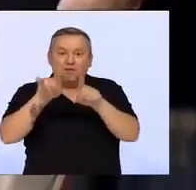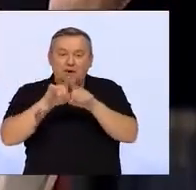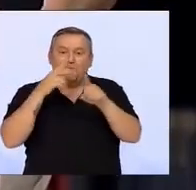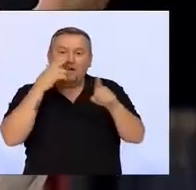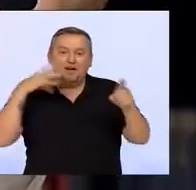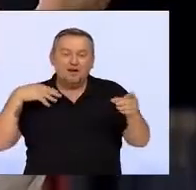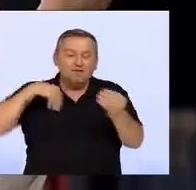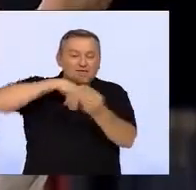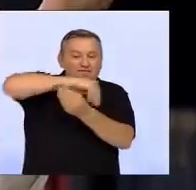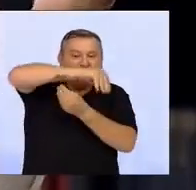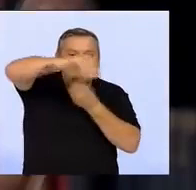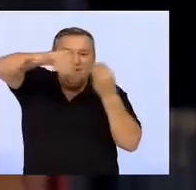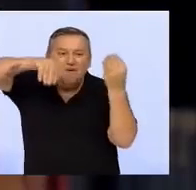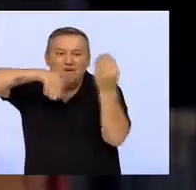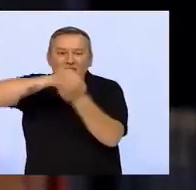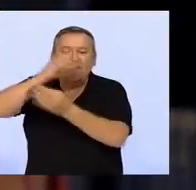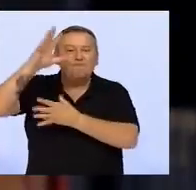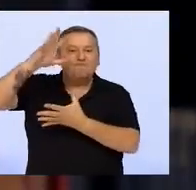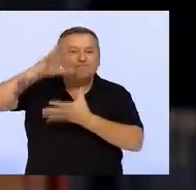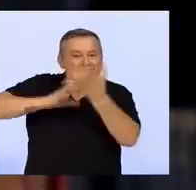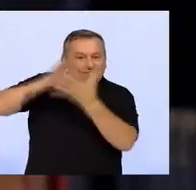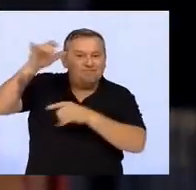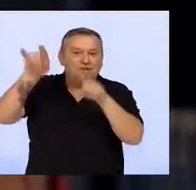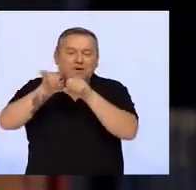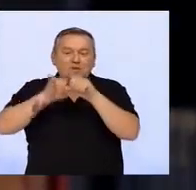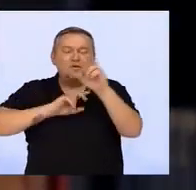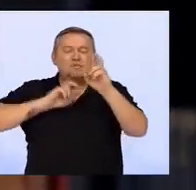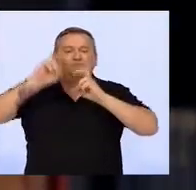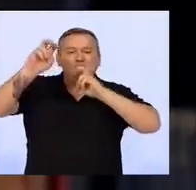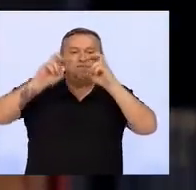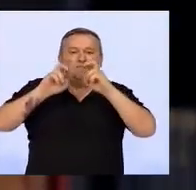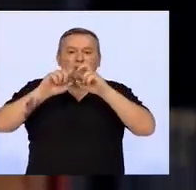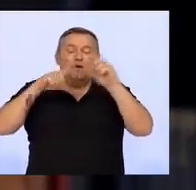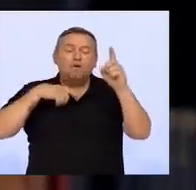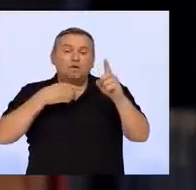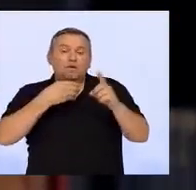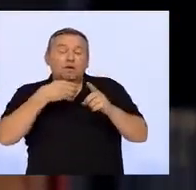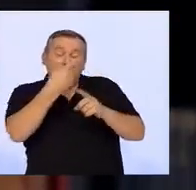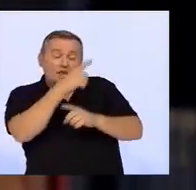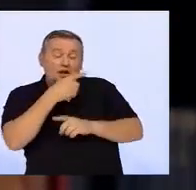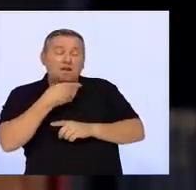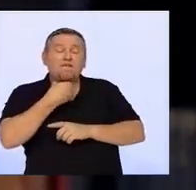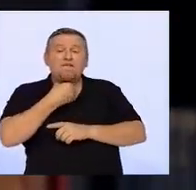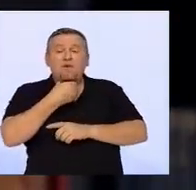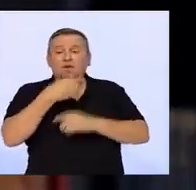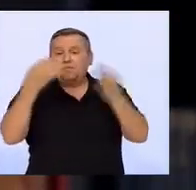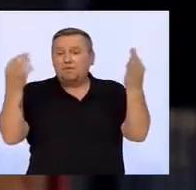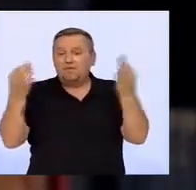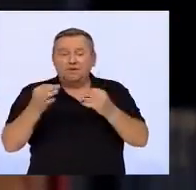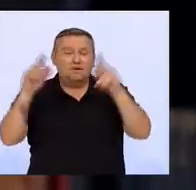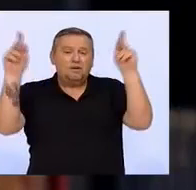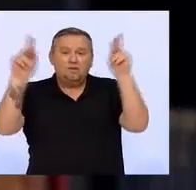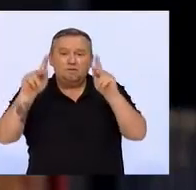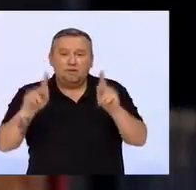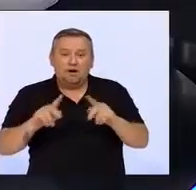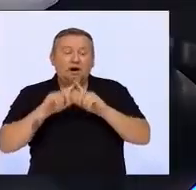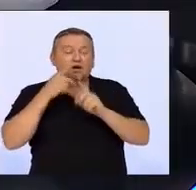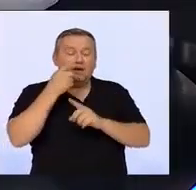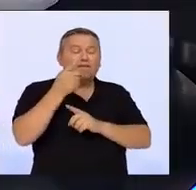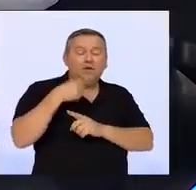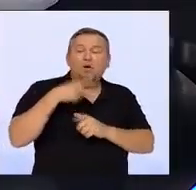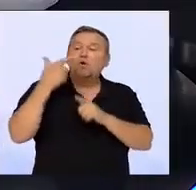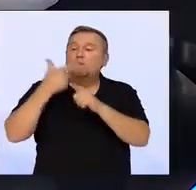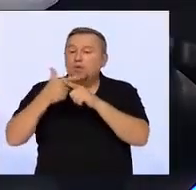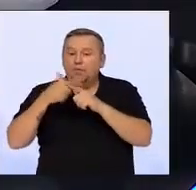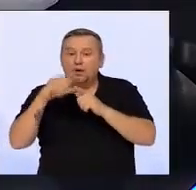engolfar nessa briga, né? Nessa gritaria, uma voz razoável, uma voz sensata, uma voz dizendo, olha, a crise é grave, essa